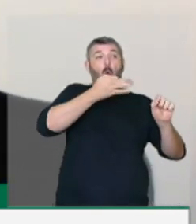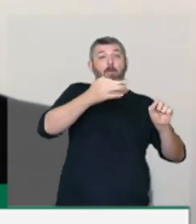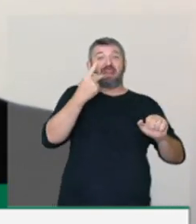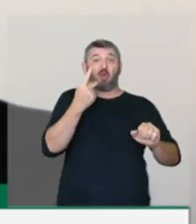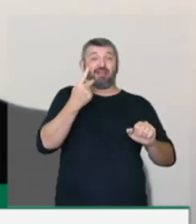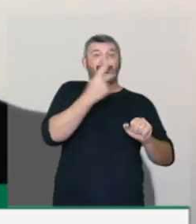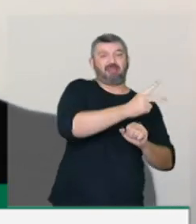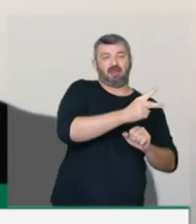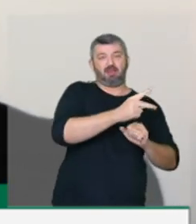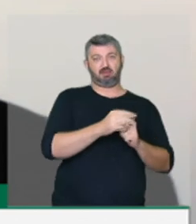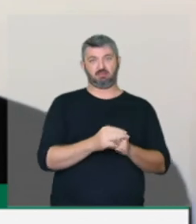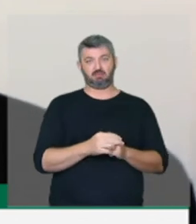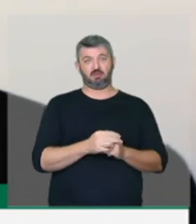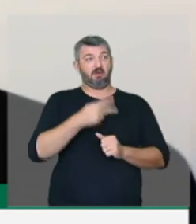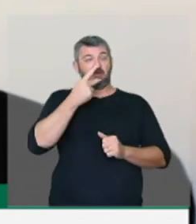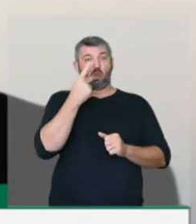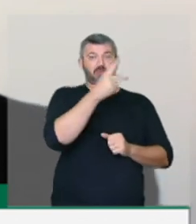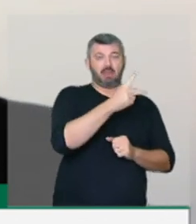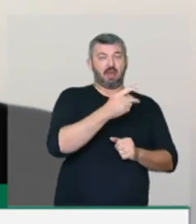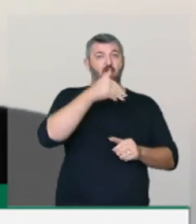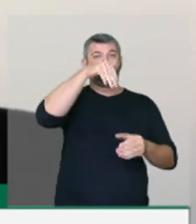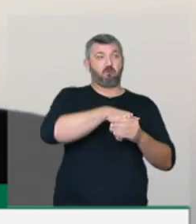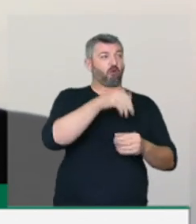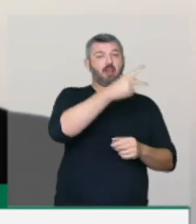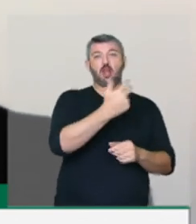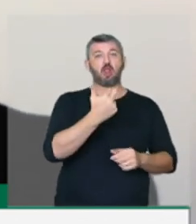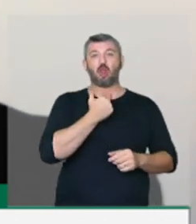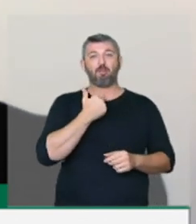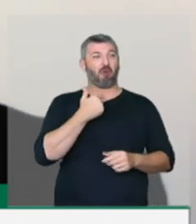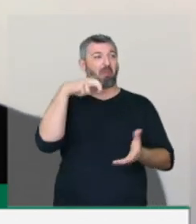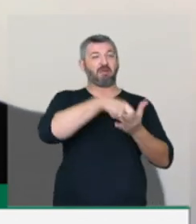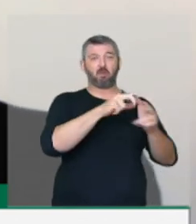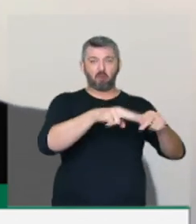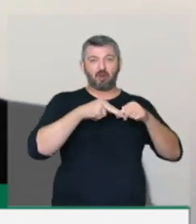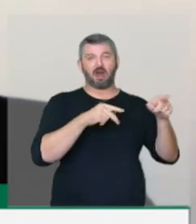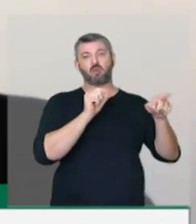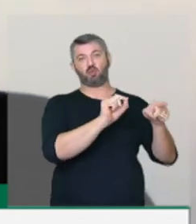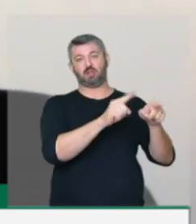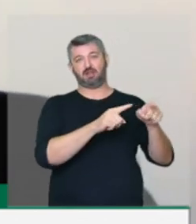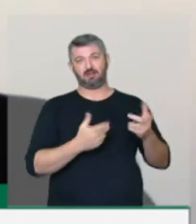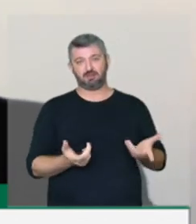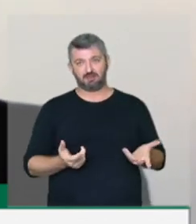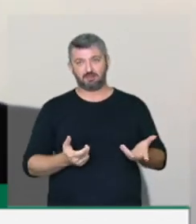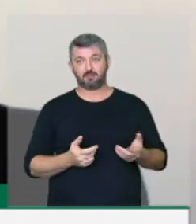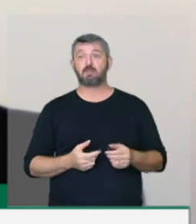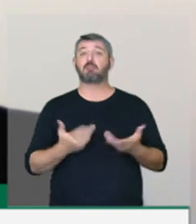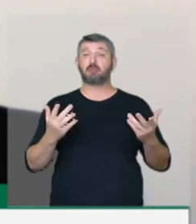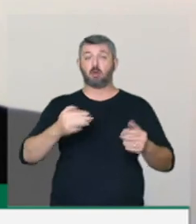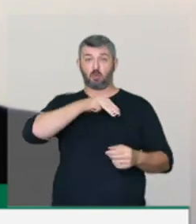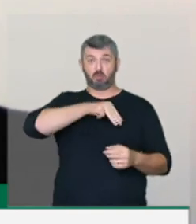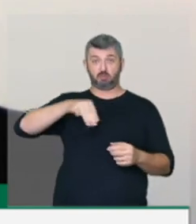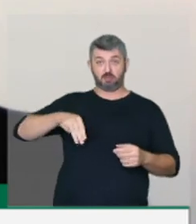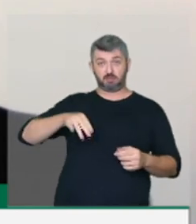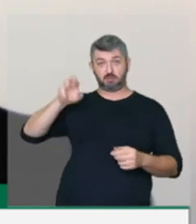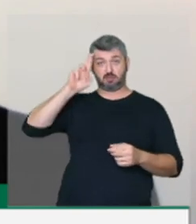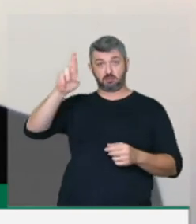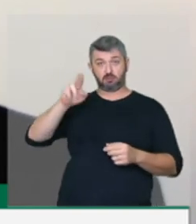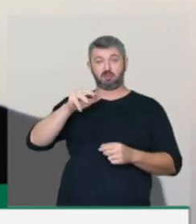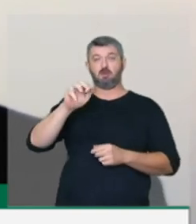palavras e votos. Nesse momento, eu repetiria, como o deputado fez, as palavras do eminente ministro,